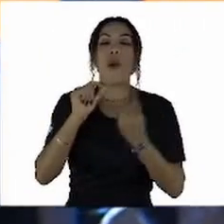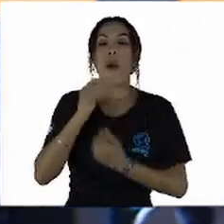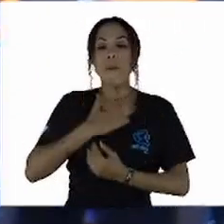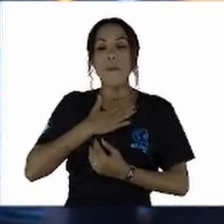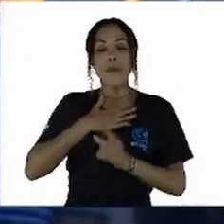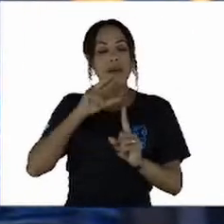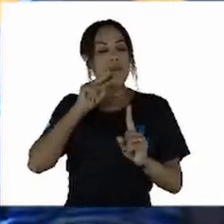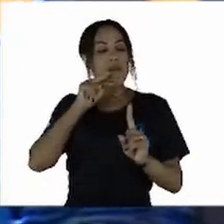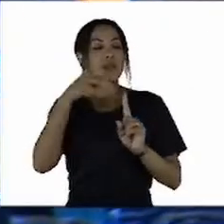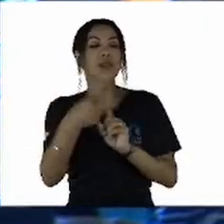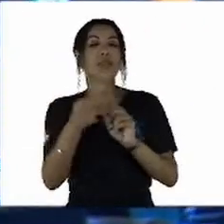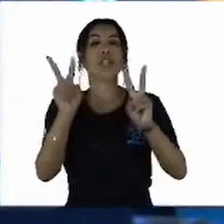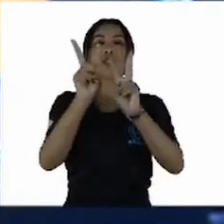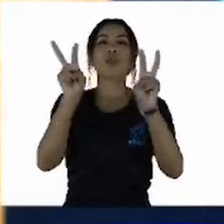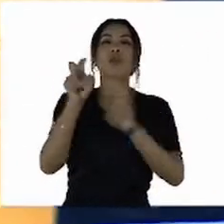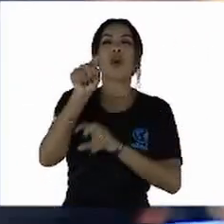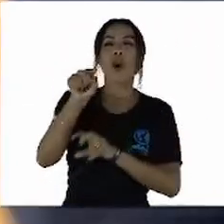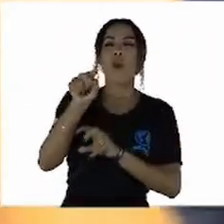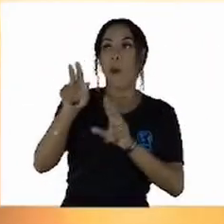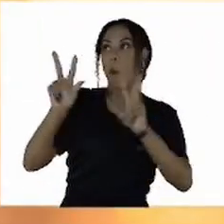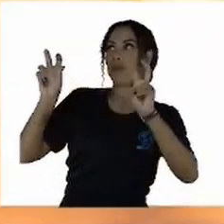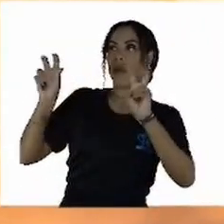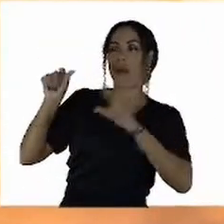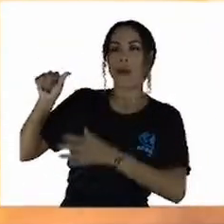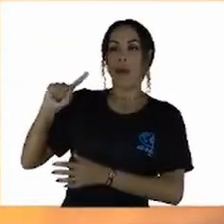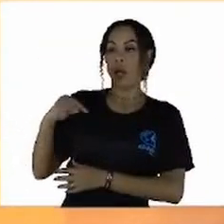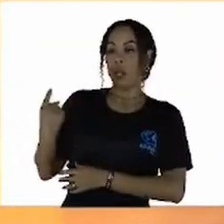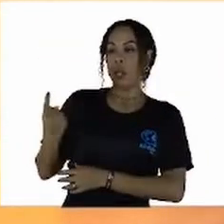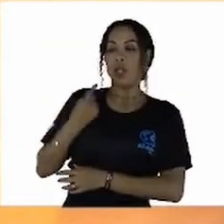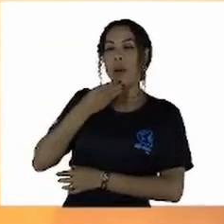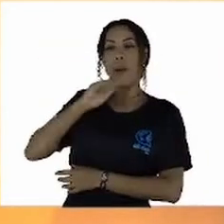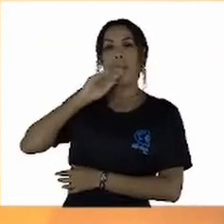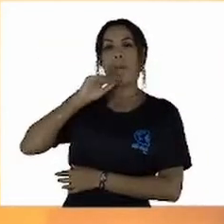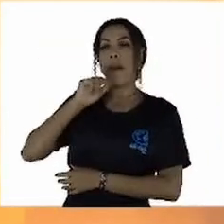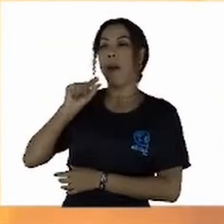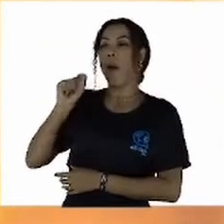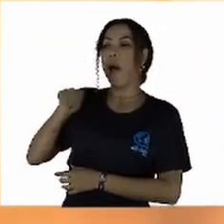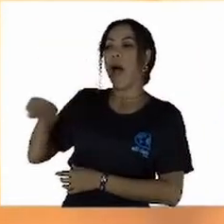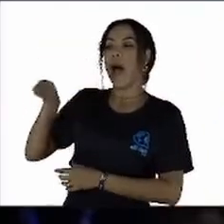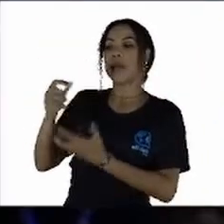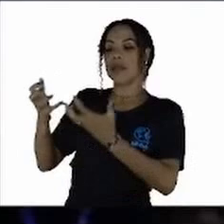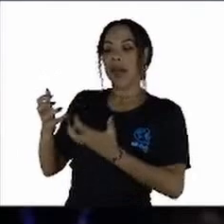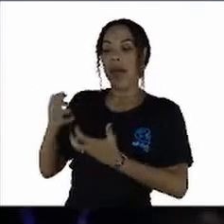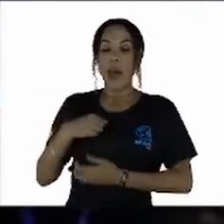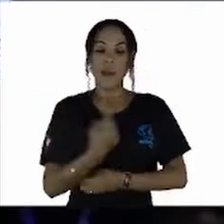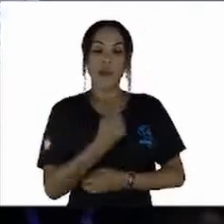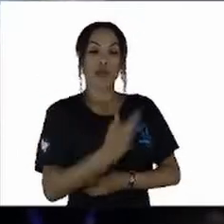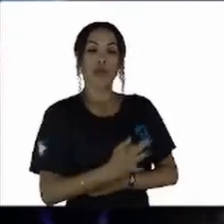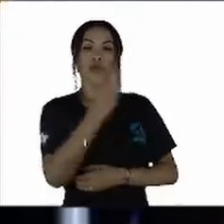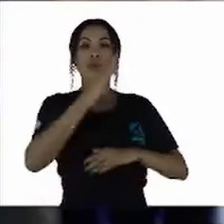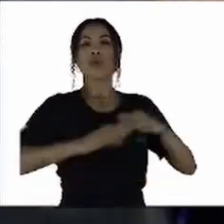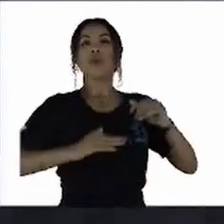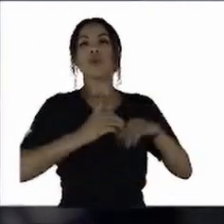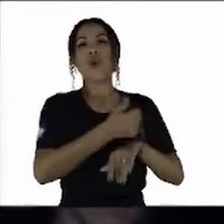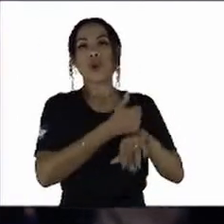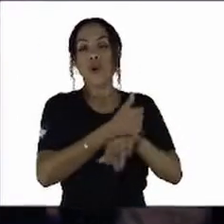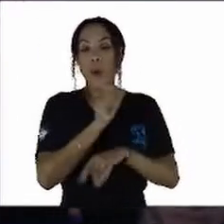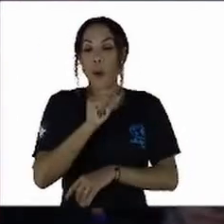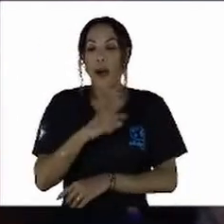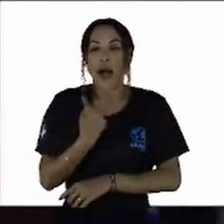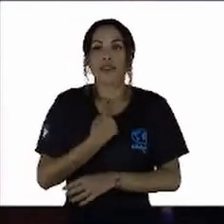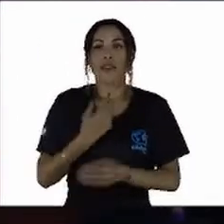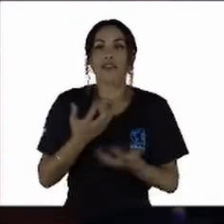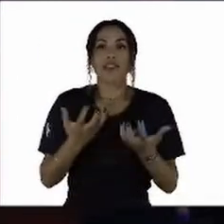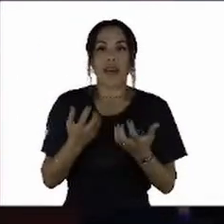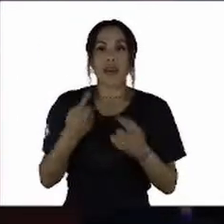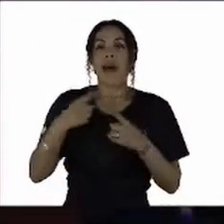a isso, aos nossos, como é o tema, né, nossos pais, o que eles querem para nosso futuro, nossa profissão e o que a gente quer, então